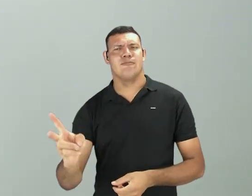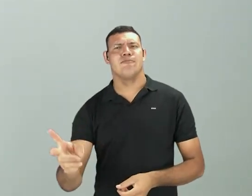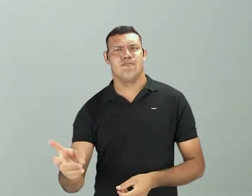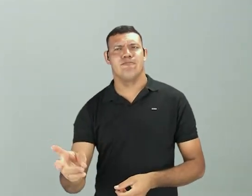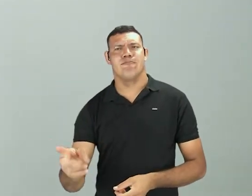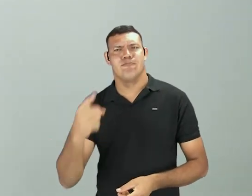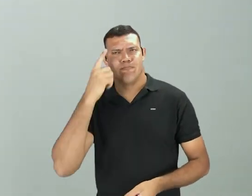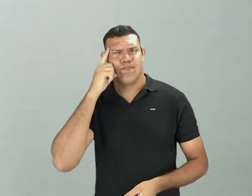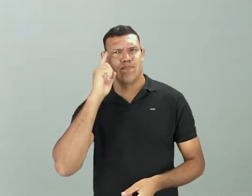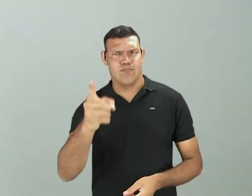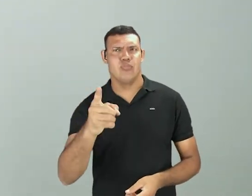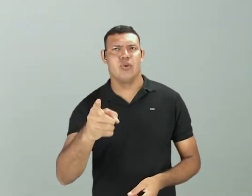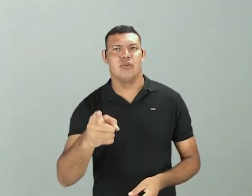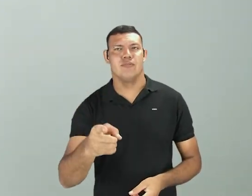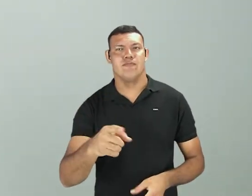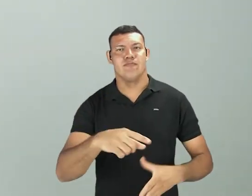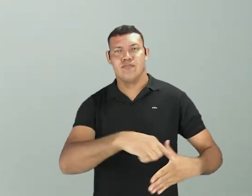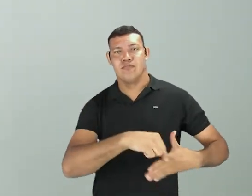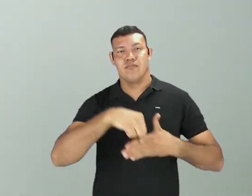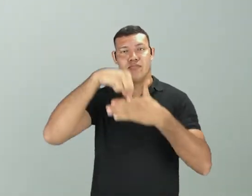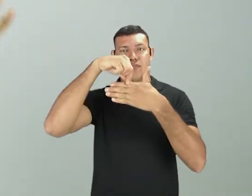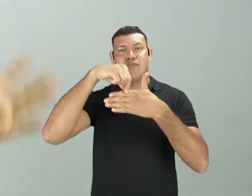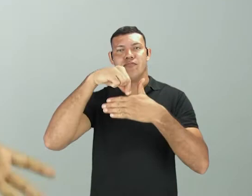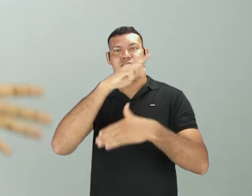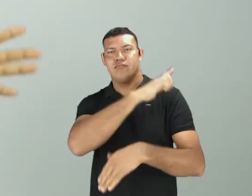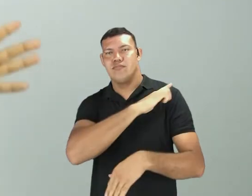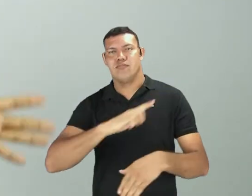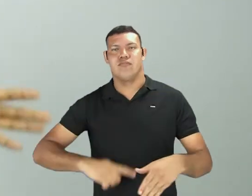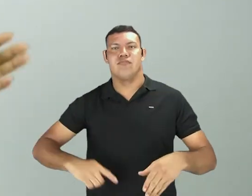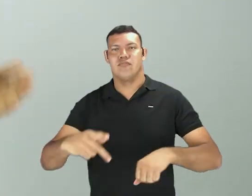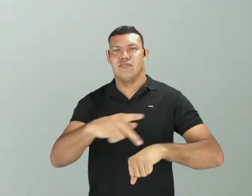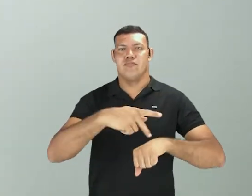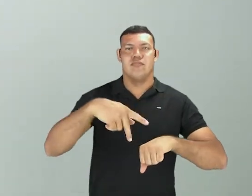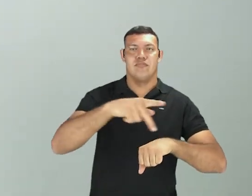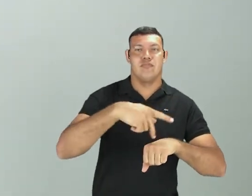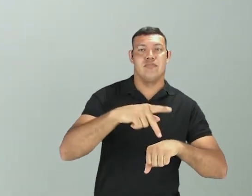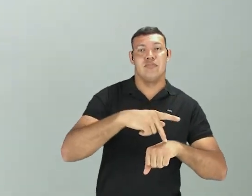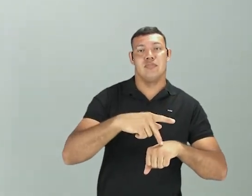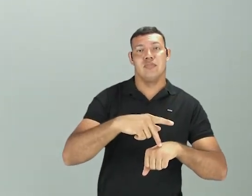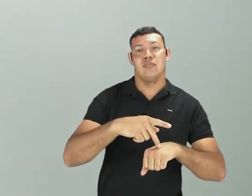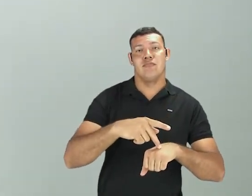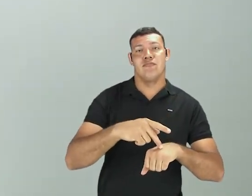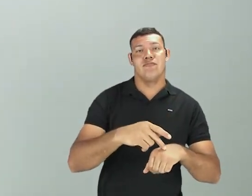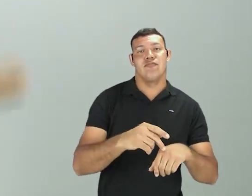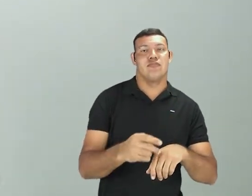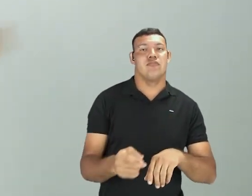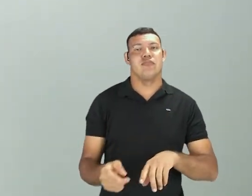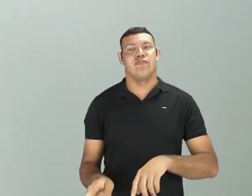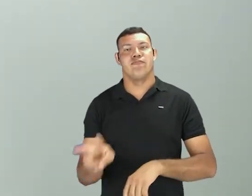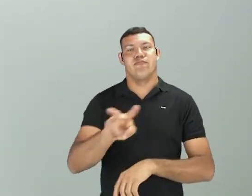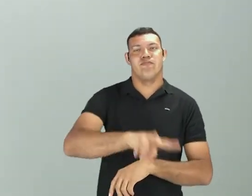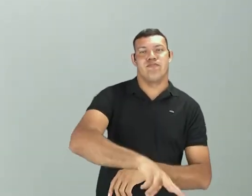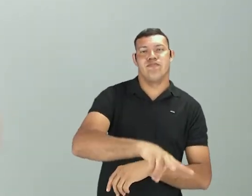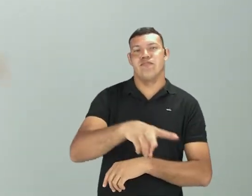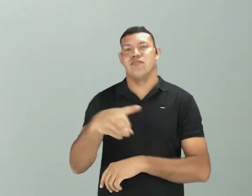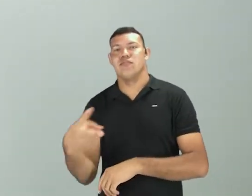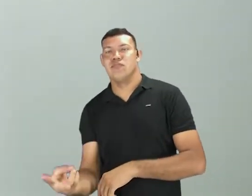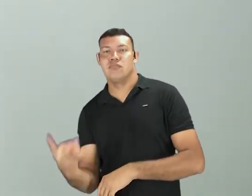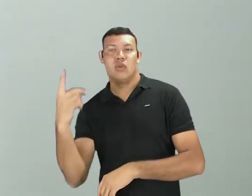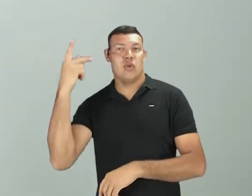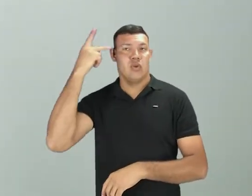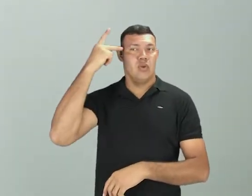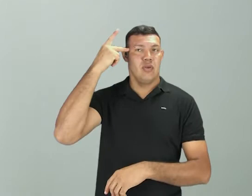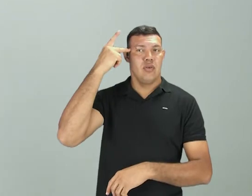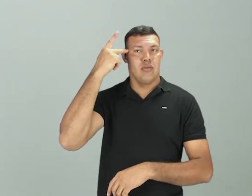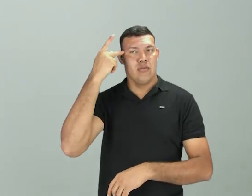designar alguém para governar o país. Uma época é São Paulo, depois Minas Gerais, São Paulo, Minas Gerais, São Paulo, Minas